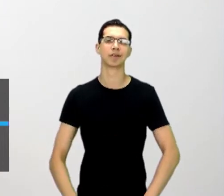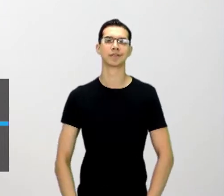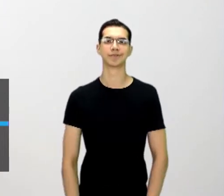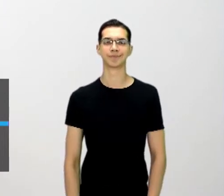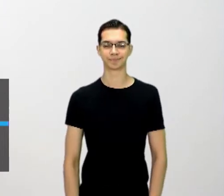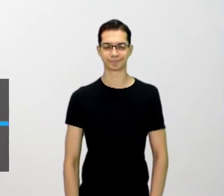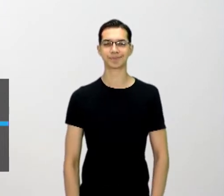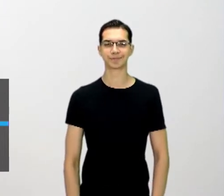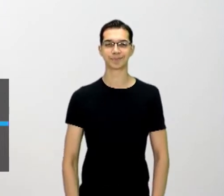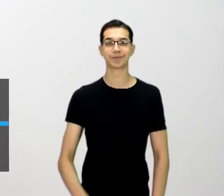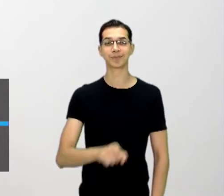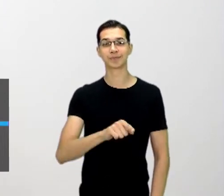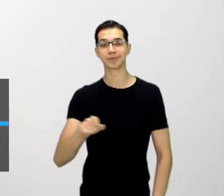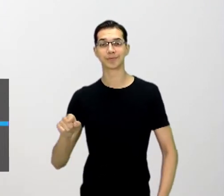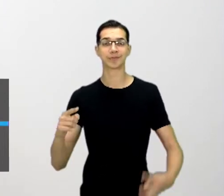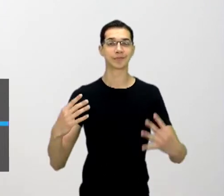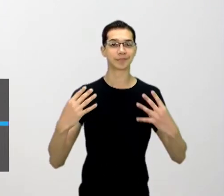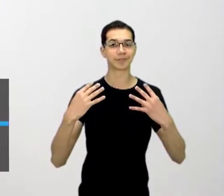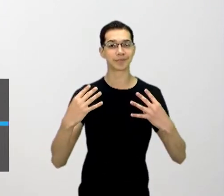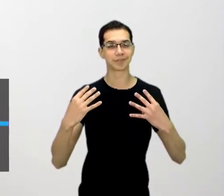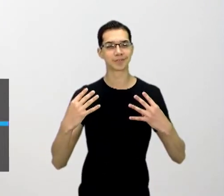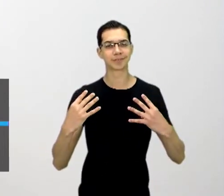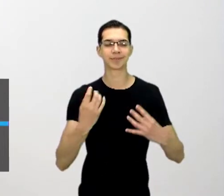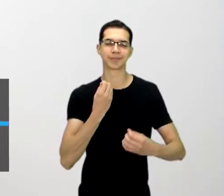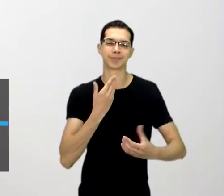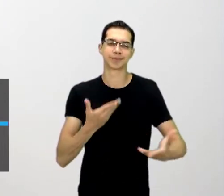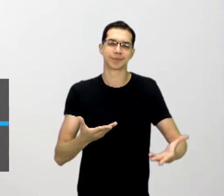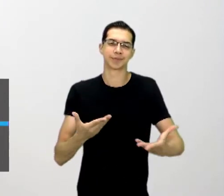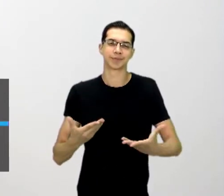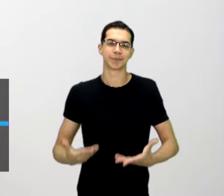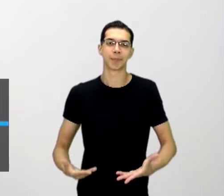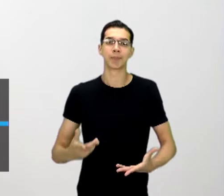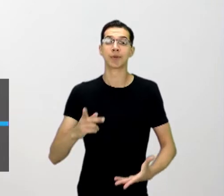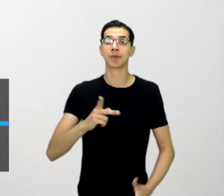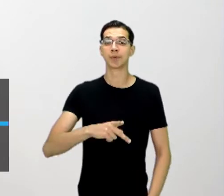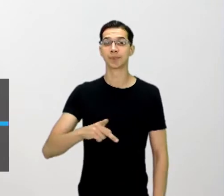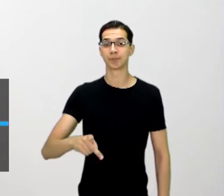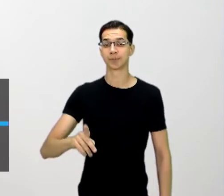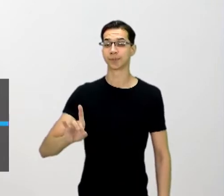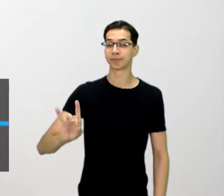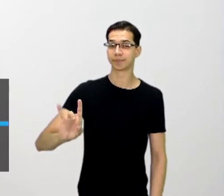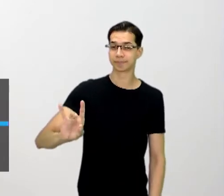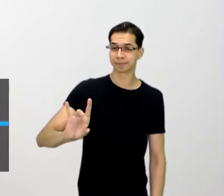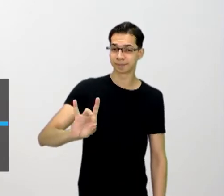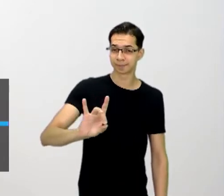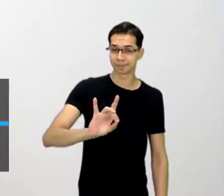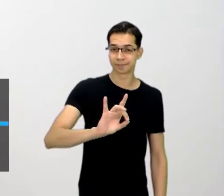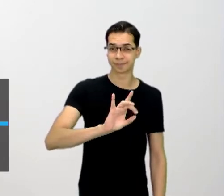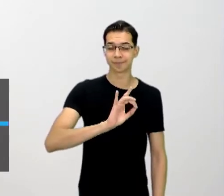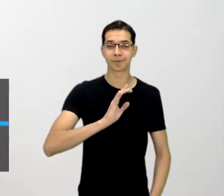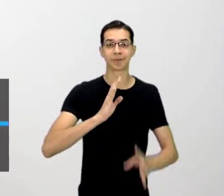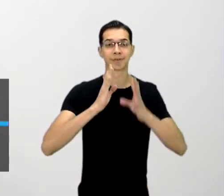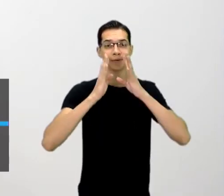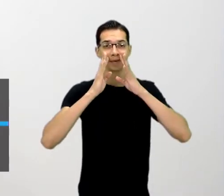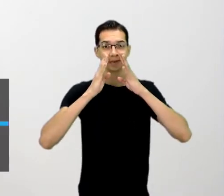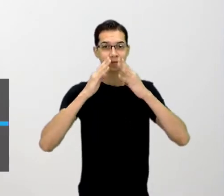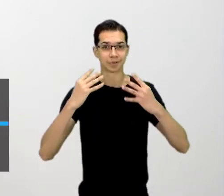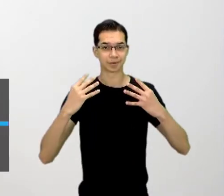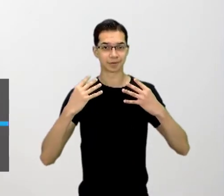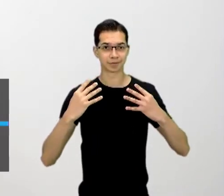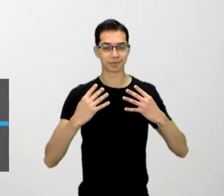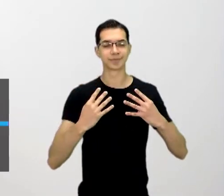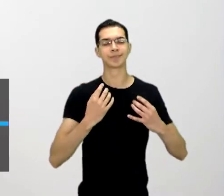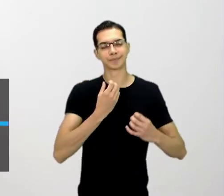assistindo, sejam aí todos muito bem-vindos. Para os professores também, né, que possam estar nos assistindo, também sejam